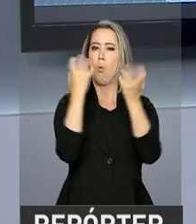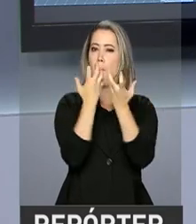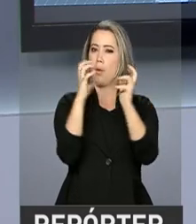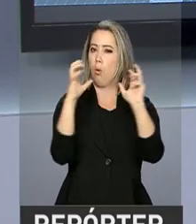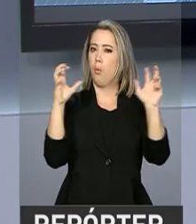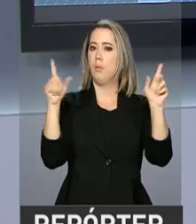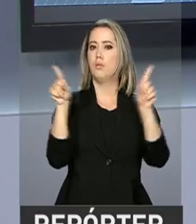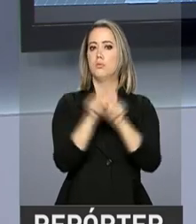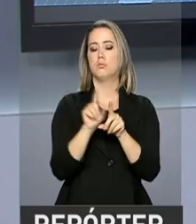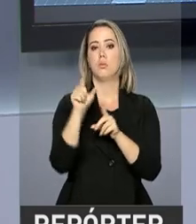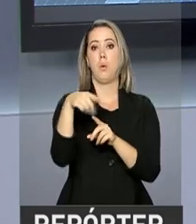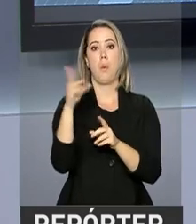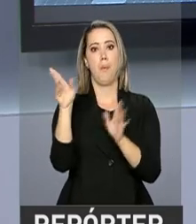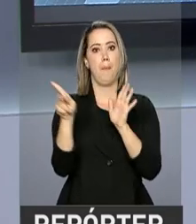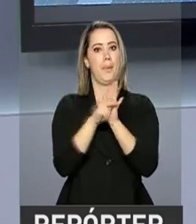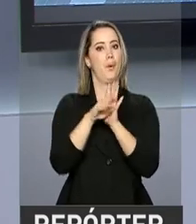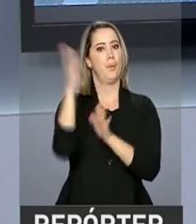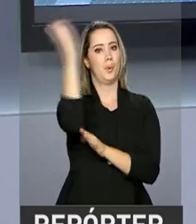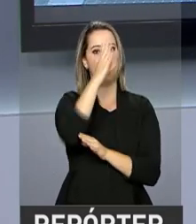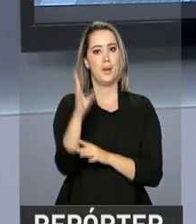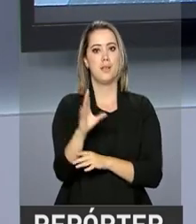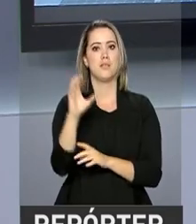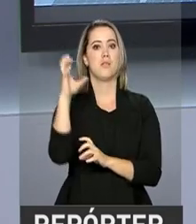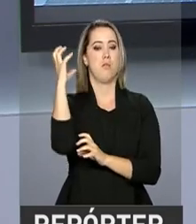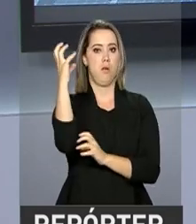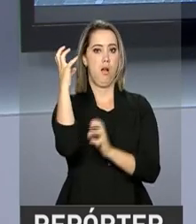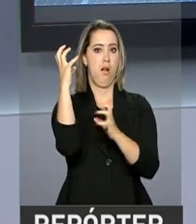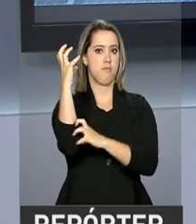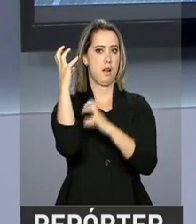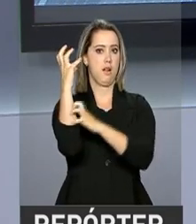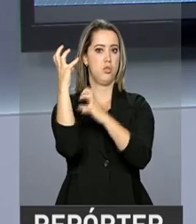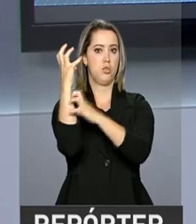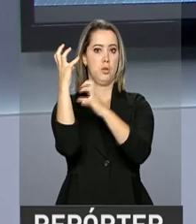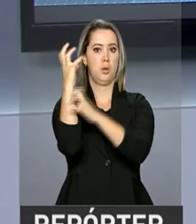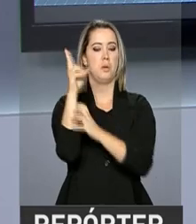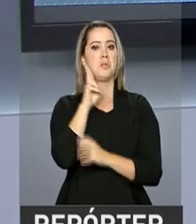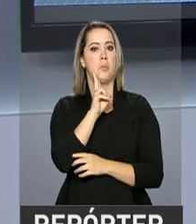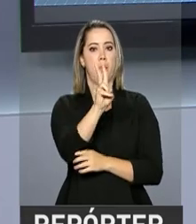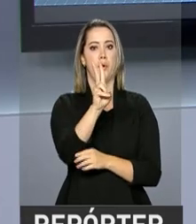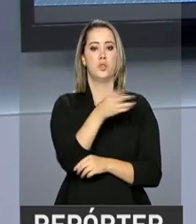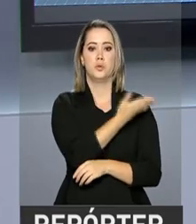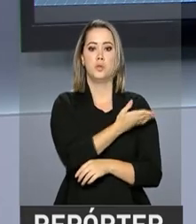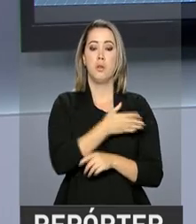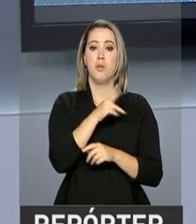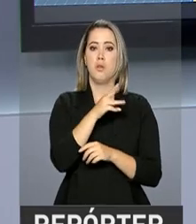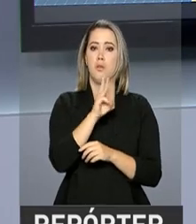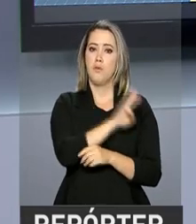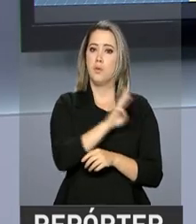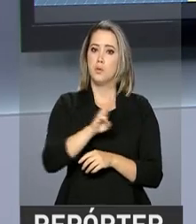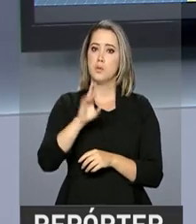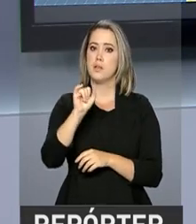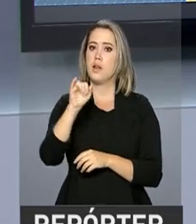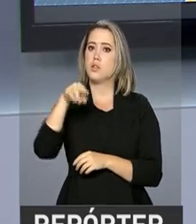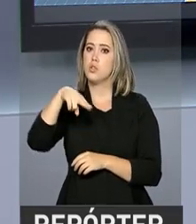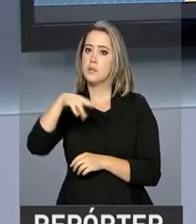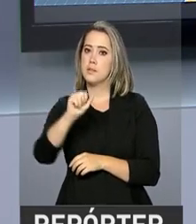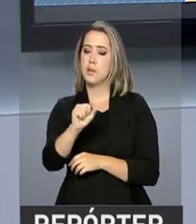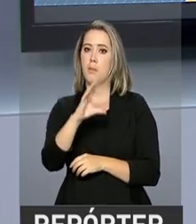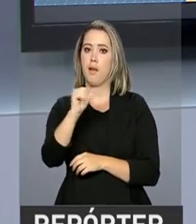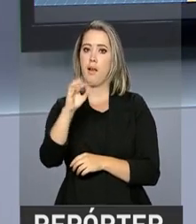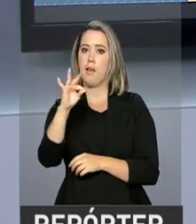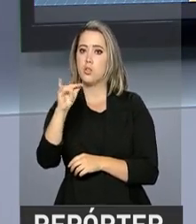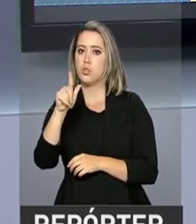Caatinga. Tudo isso você pode encontrar no portal Cima Caatinga, que monitora o bioma e coleta essas e